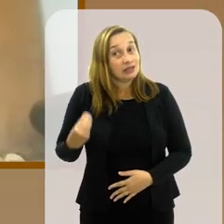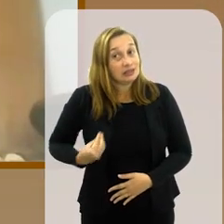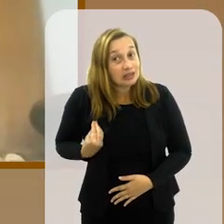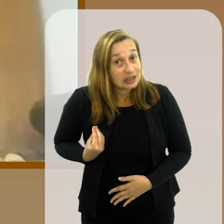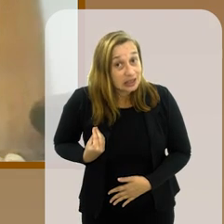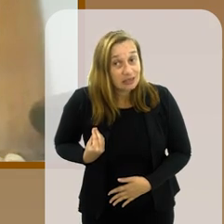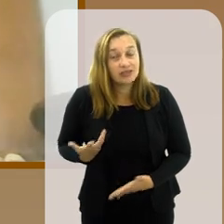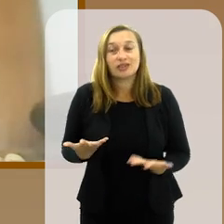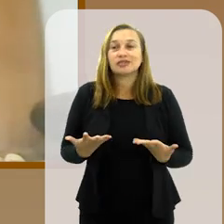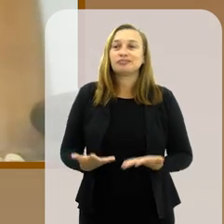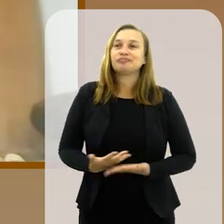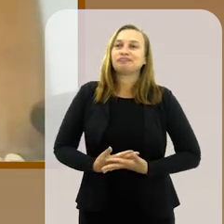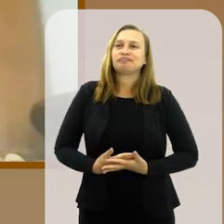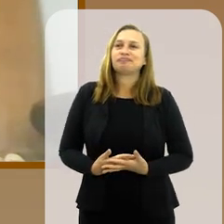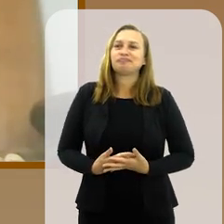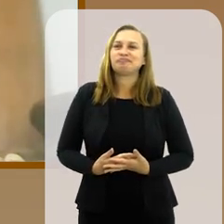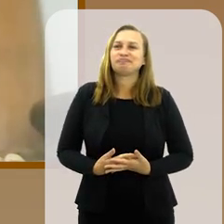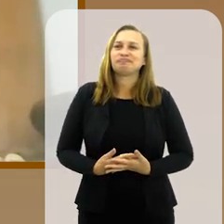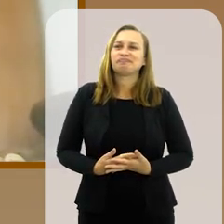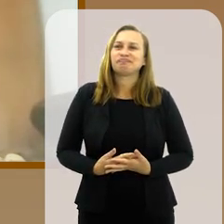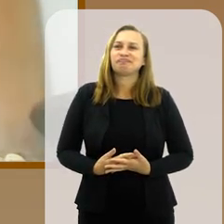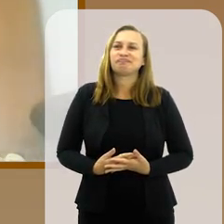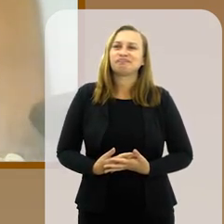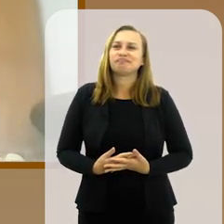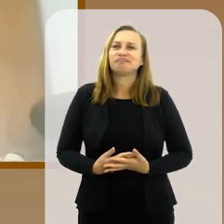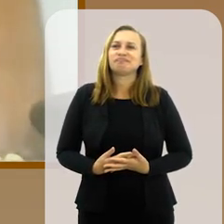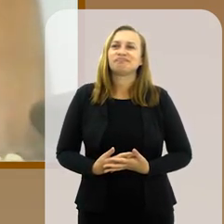estou aqui, estou viva,